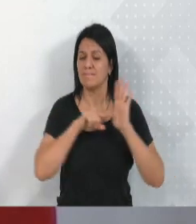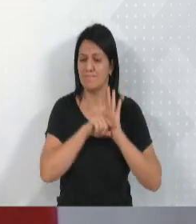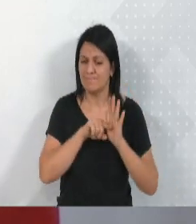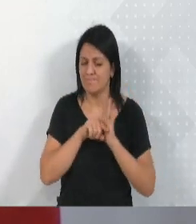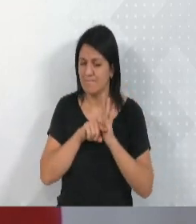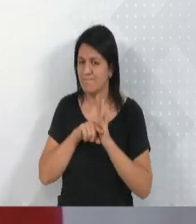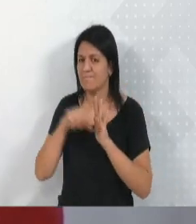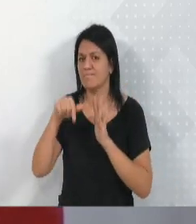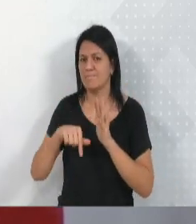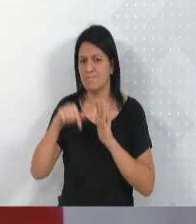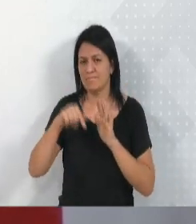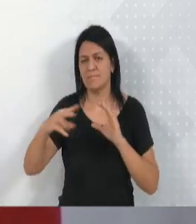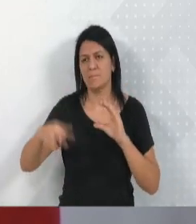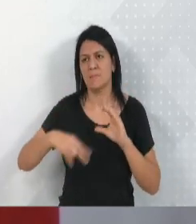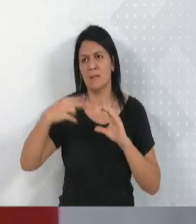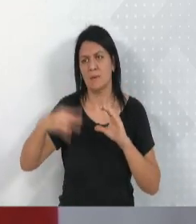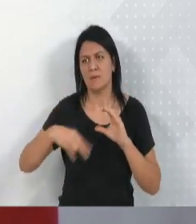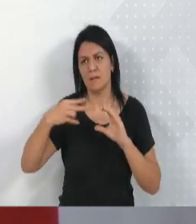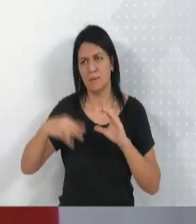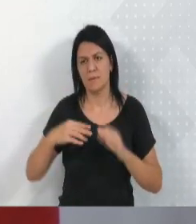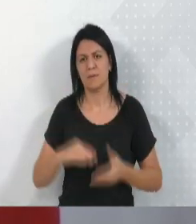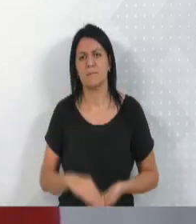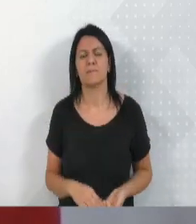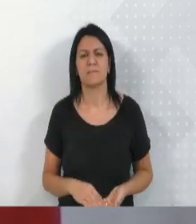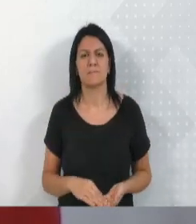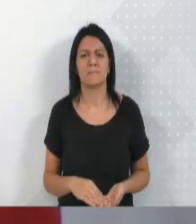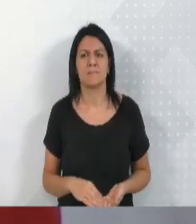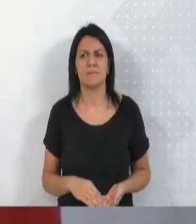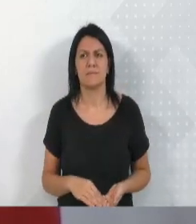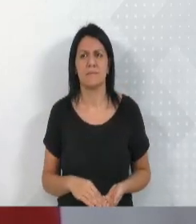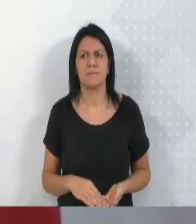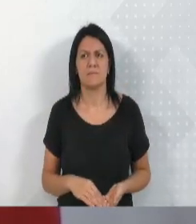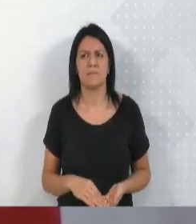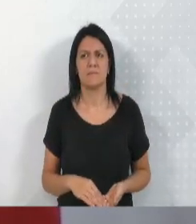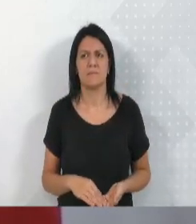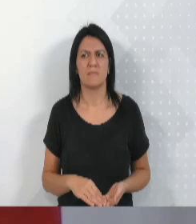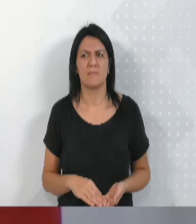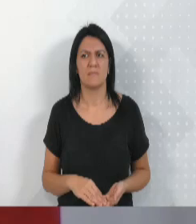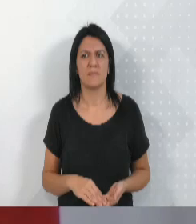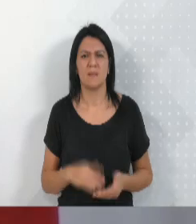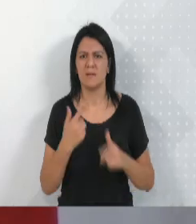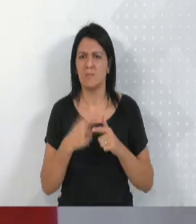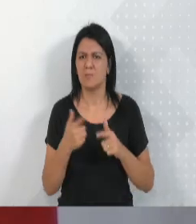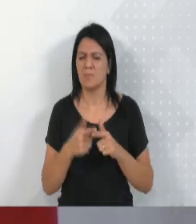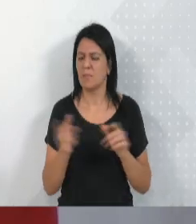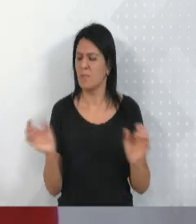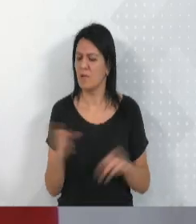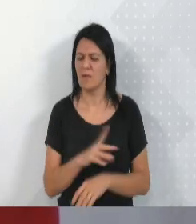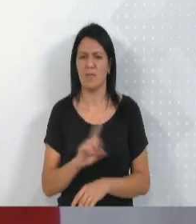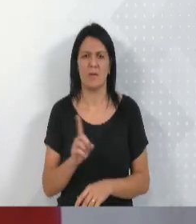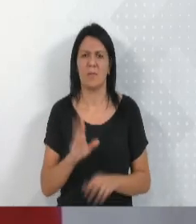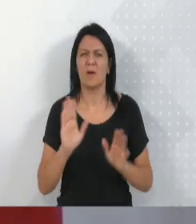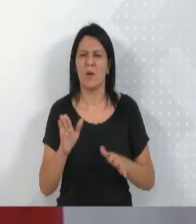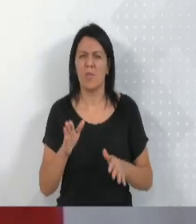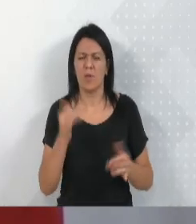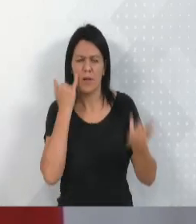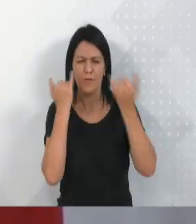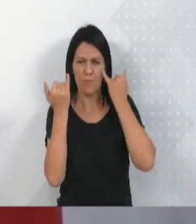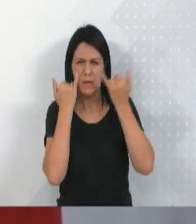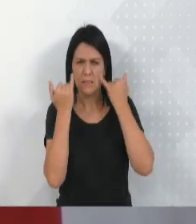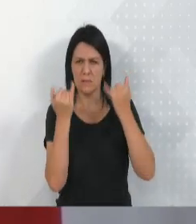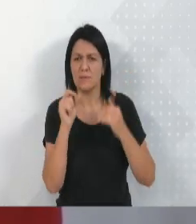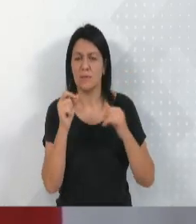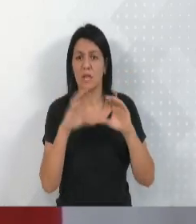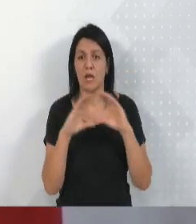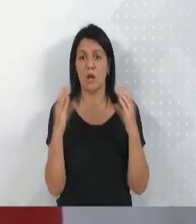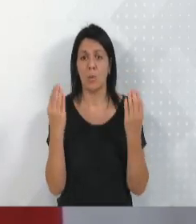inquérito aqui por esta Câmara de Vereadores. E as polêmicas não terminam. Agora a gente recebeu informação por alguns blogs de notícia de que a comunidade